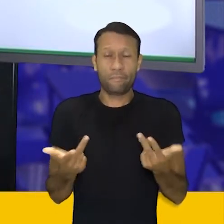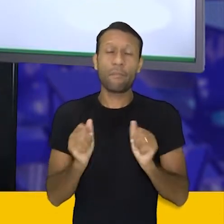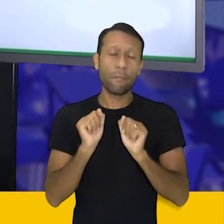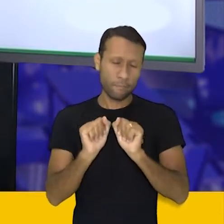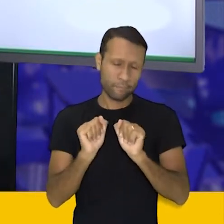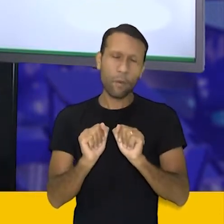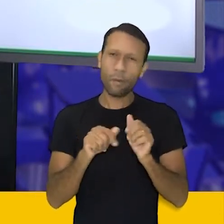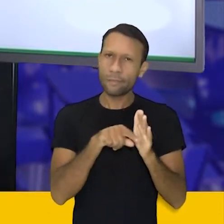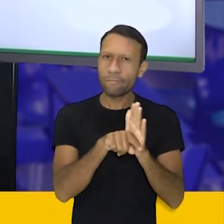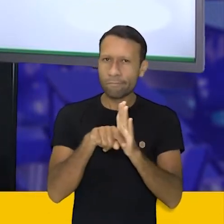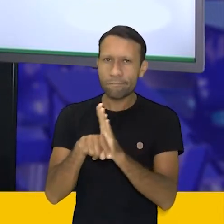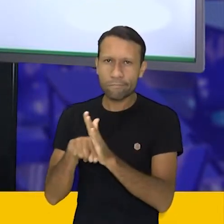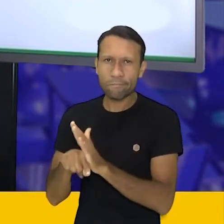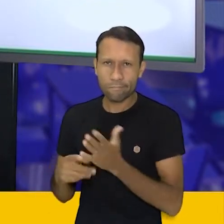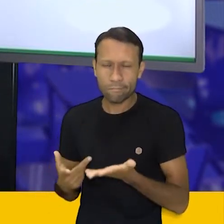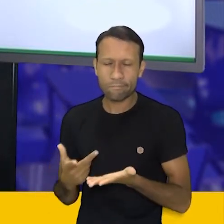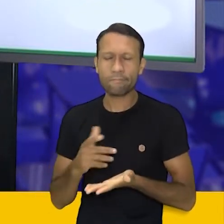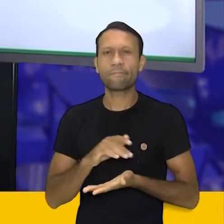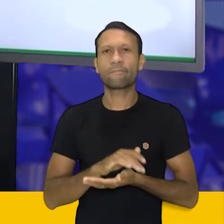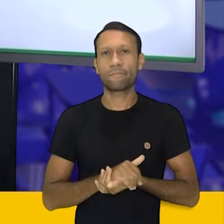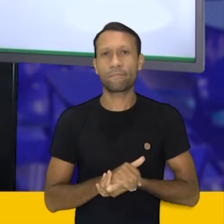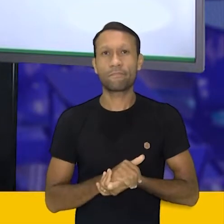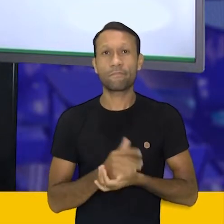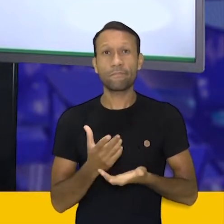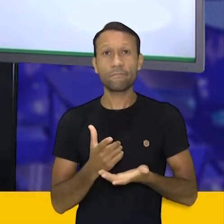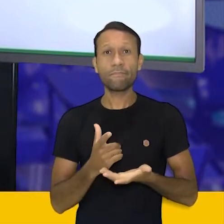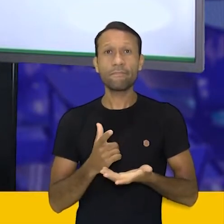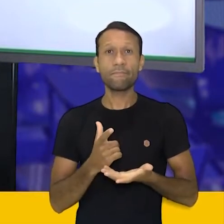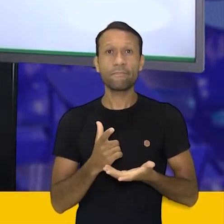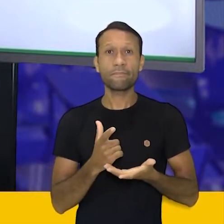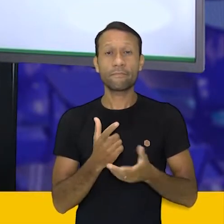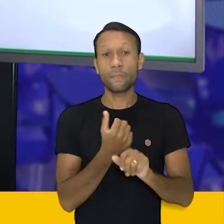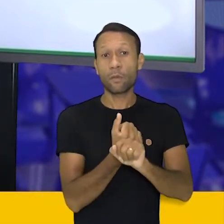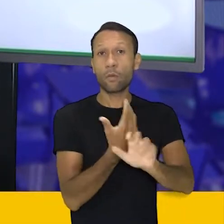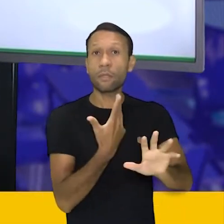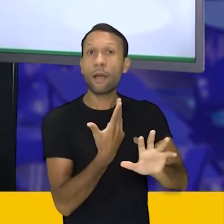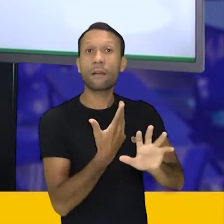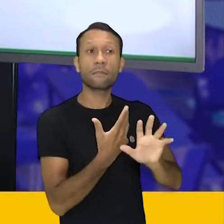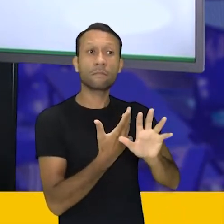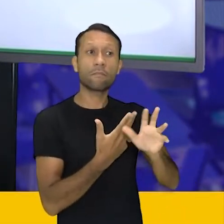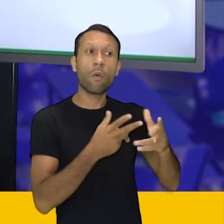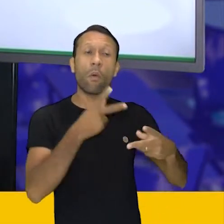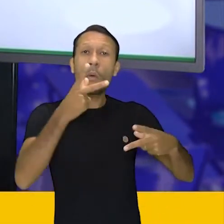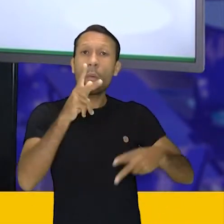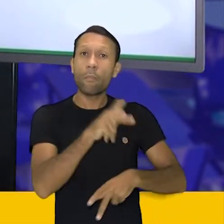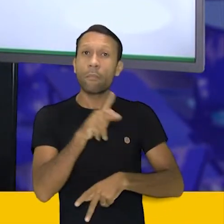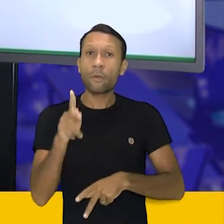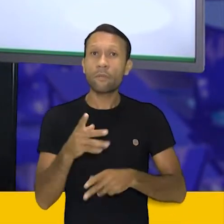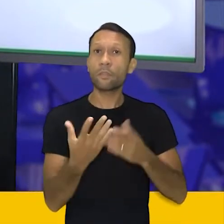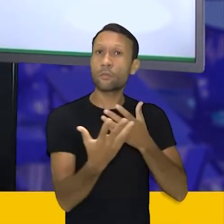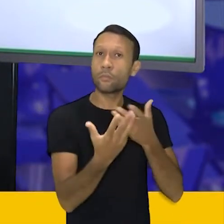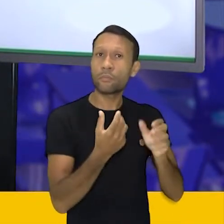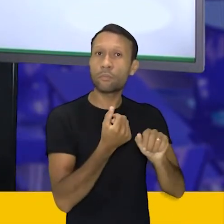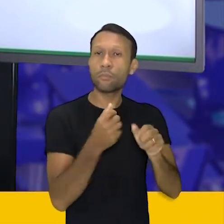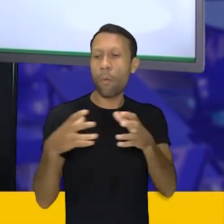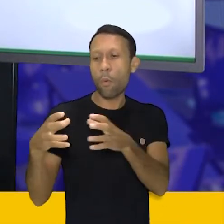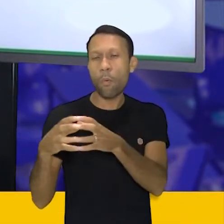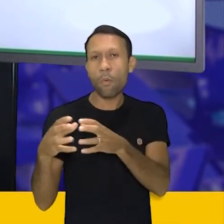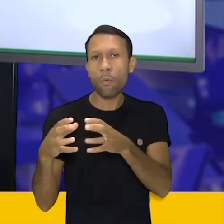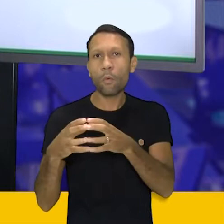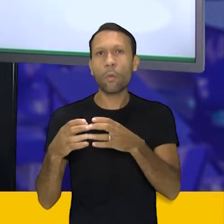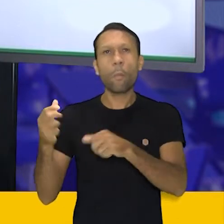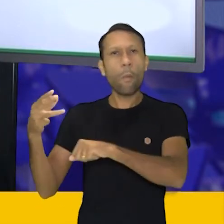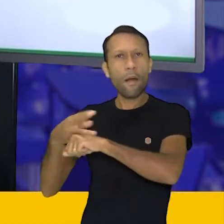múltiplas, que vocês deverão ter, que vocês têm. No contato com os professores de vocês, pelos grupos já